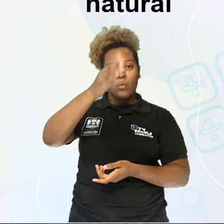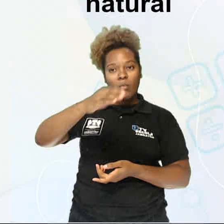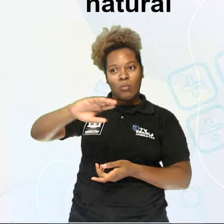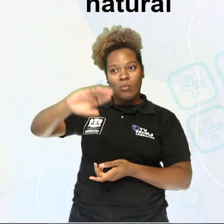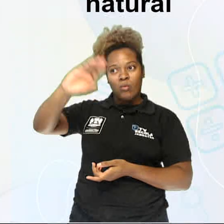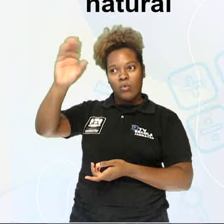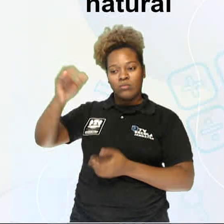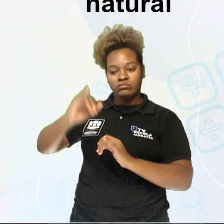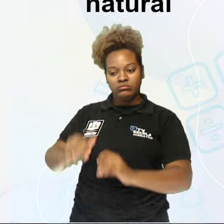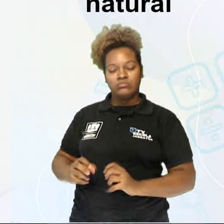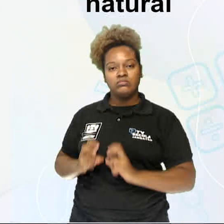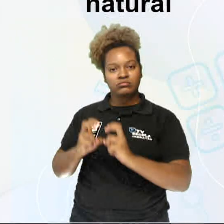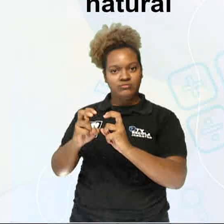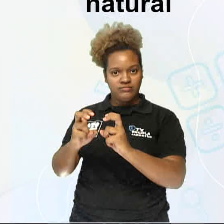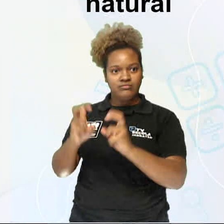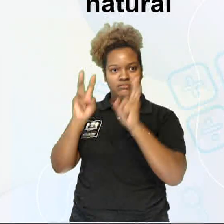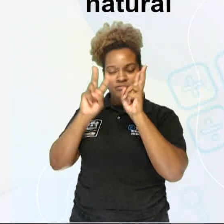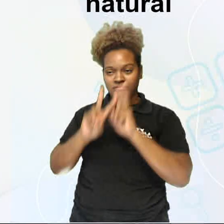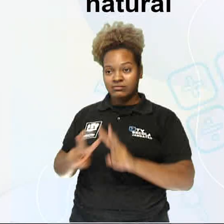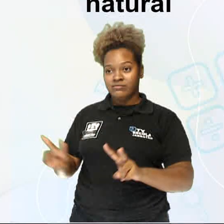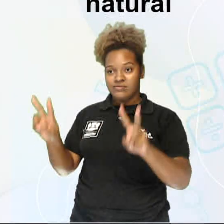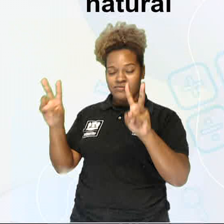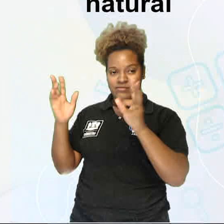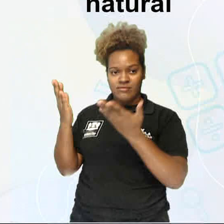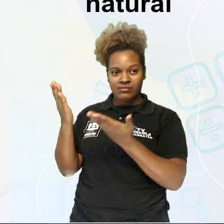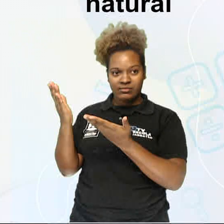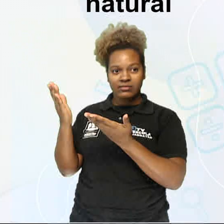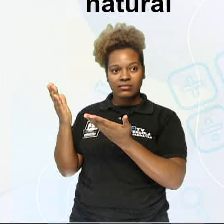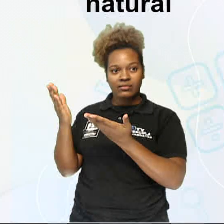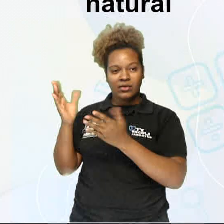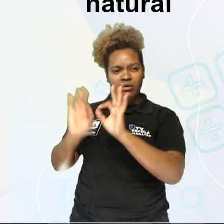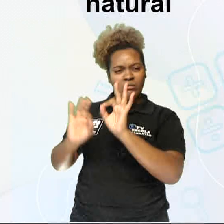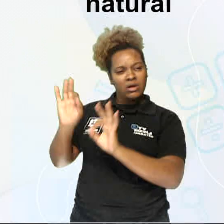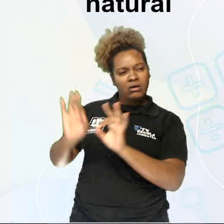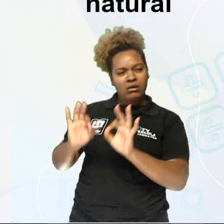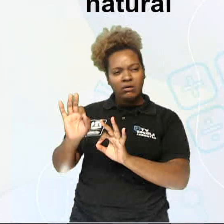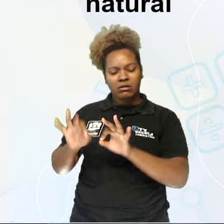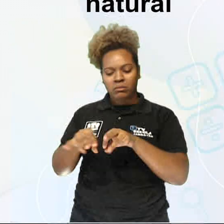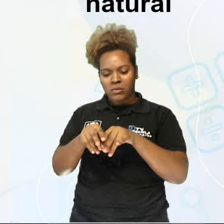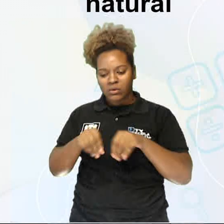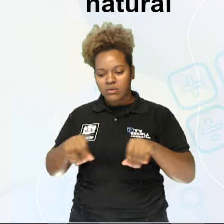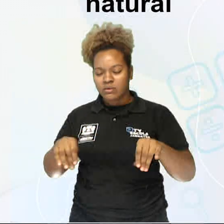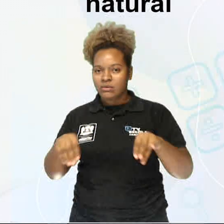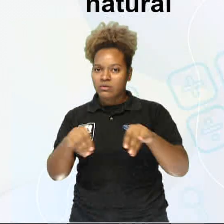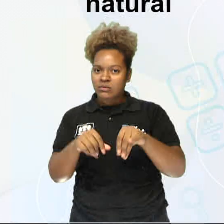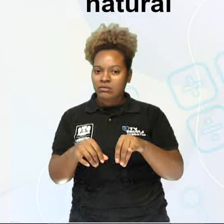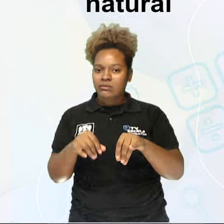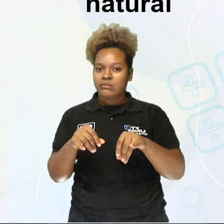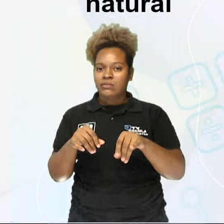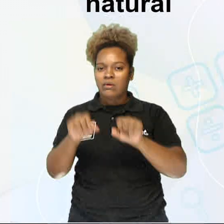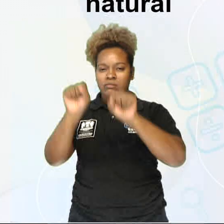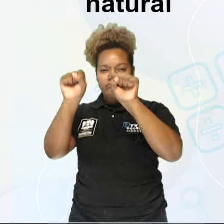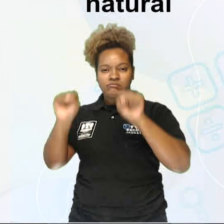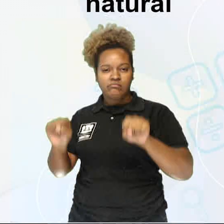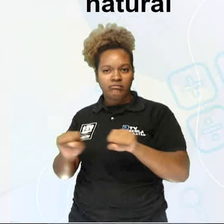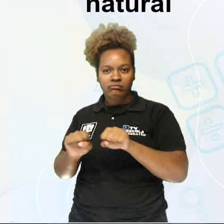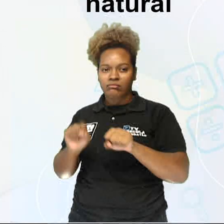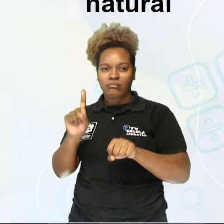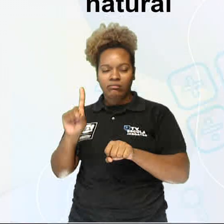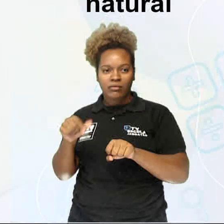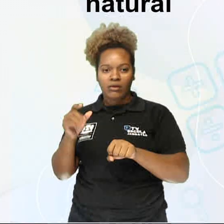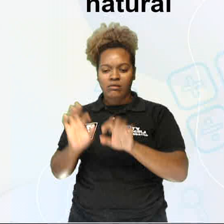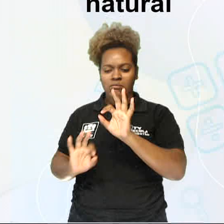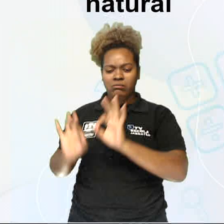dos Guararapes. Veja como a formação do solo, né? A estrutura que se